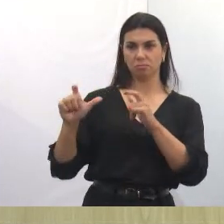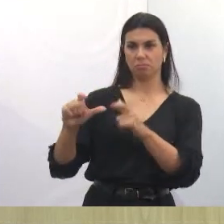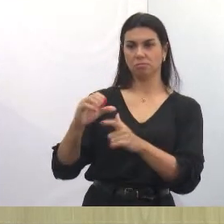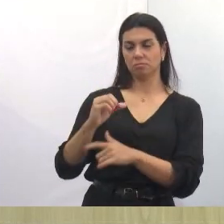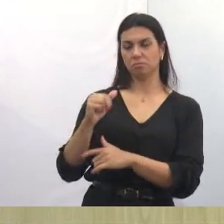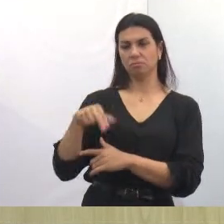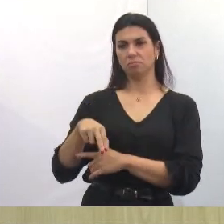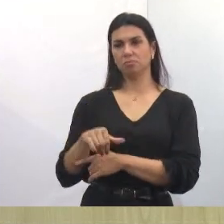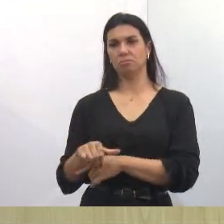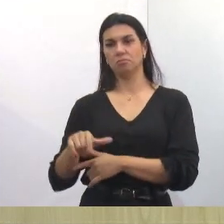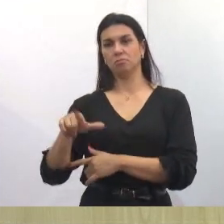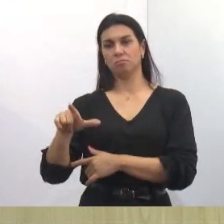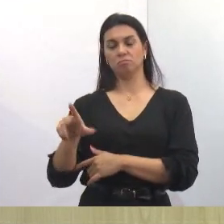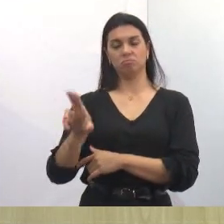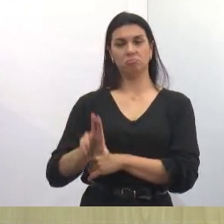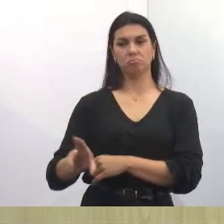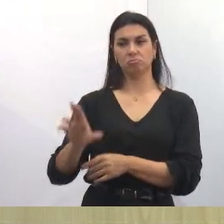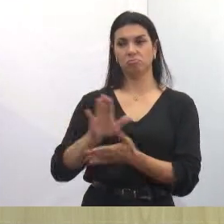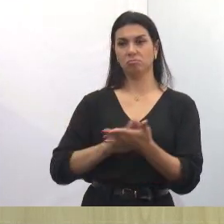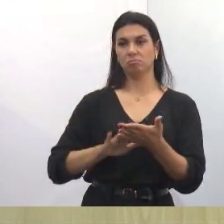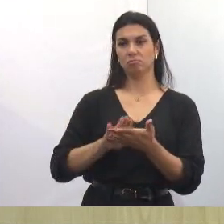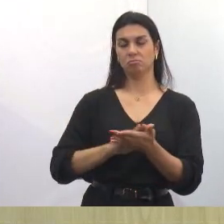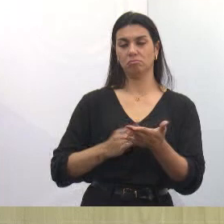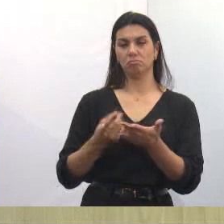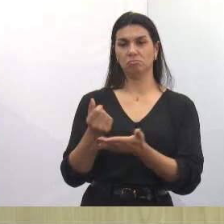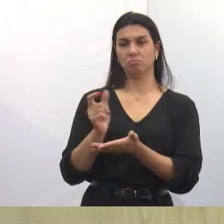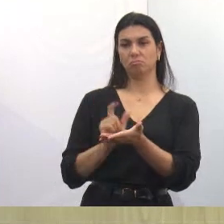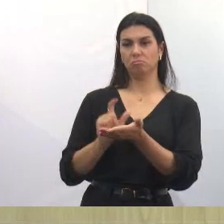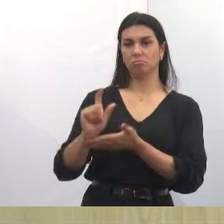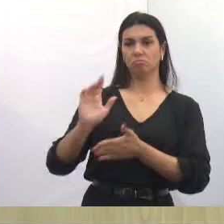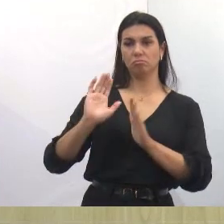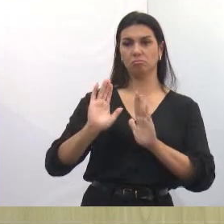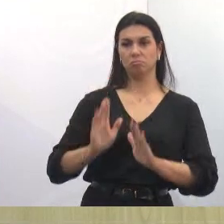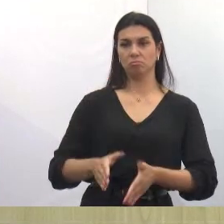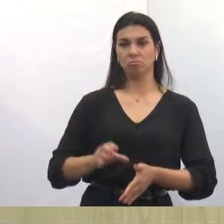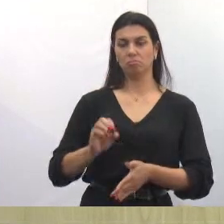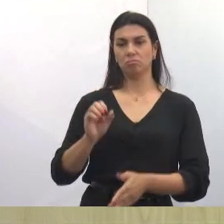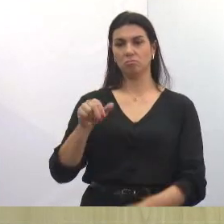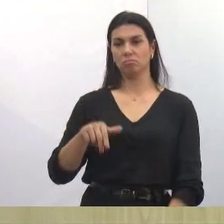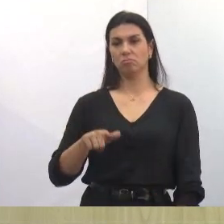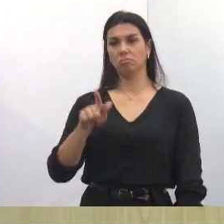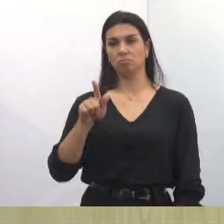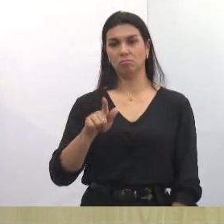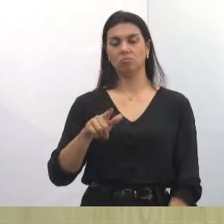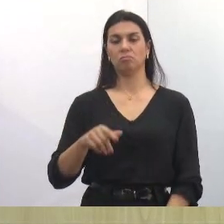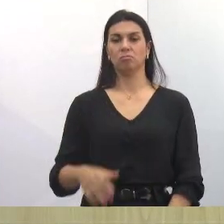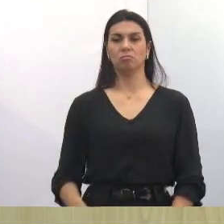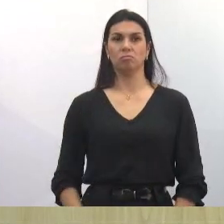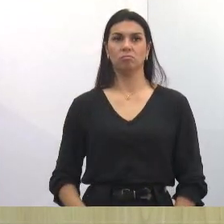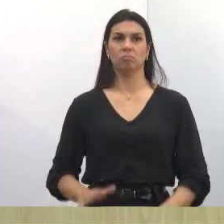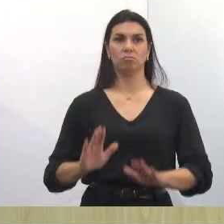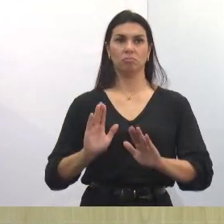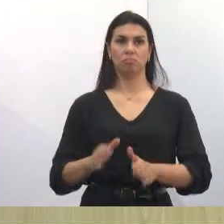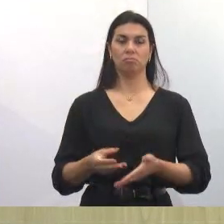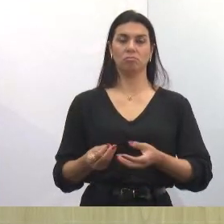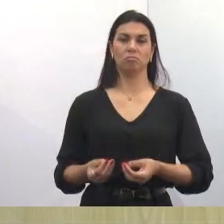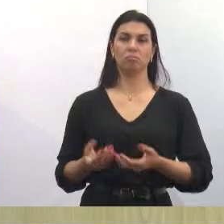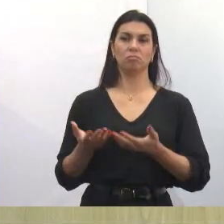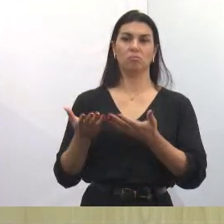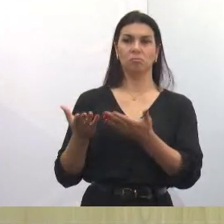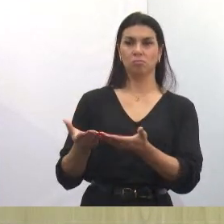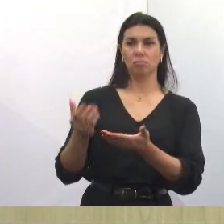definida, considerando que as emendas positivas destinadas às ONGs de proteção animal para a compra de